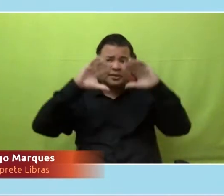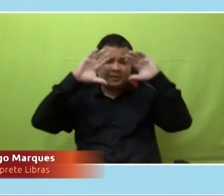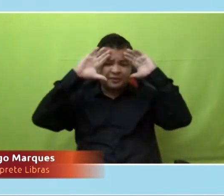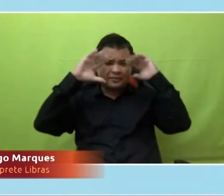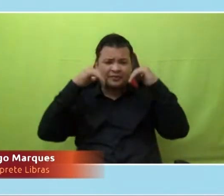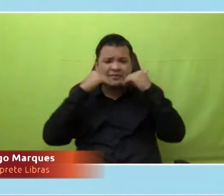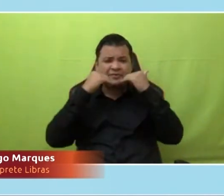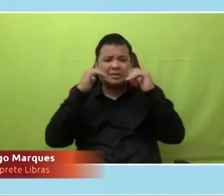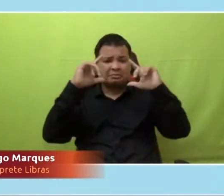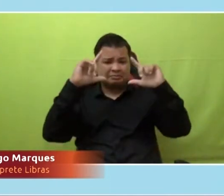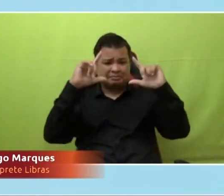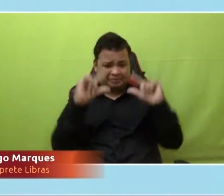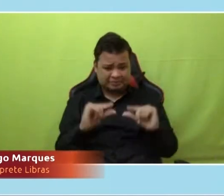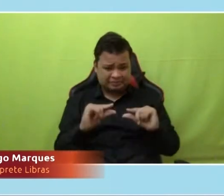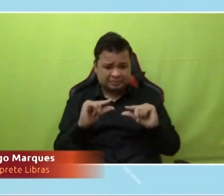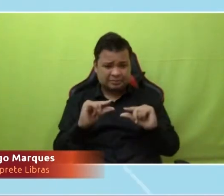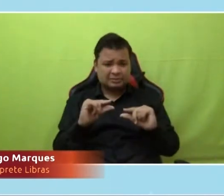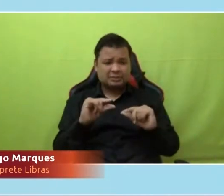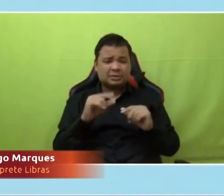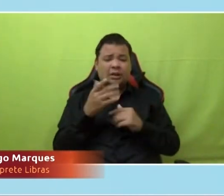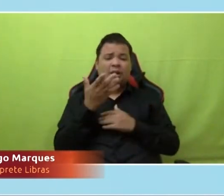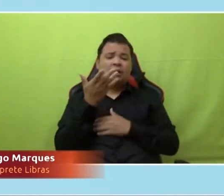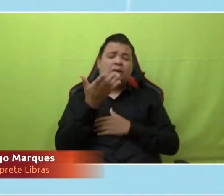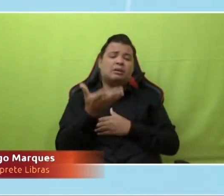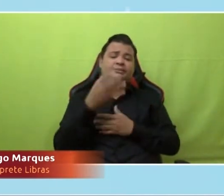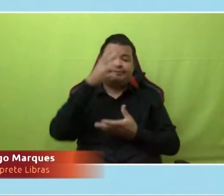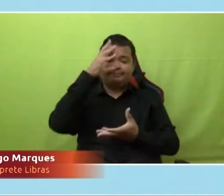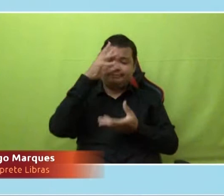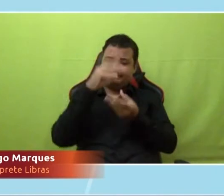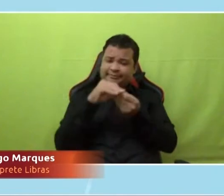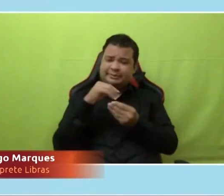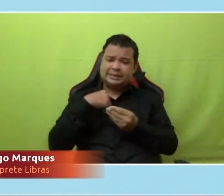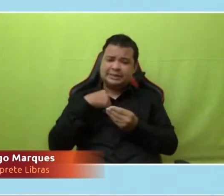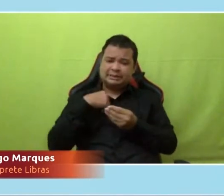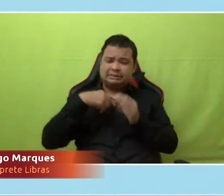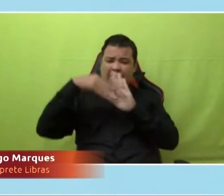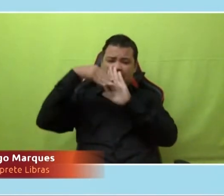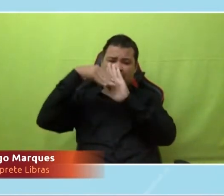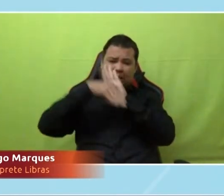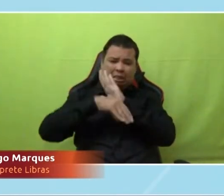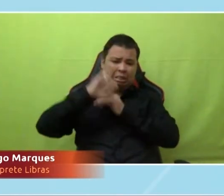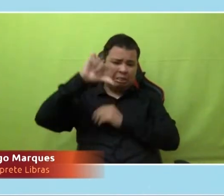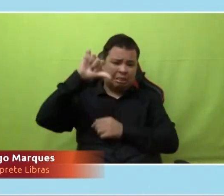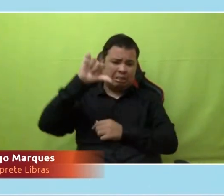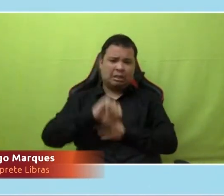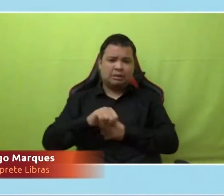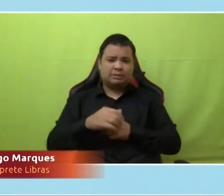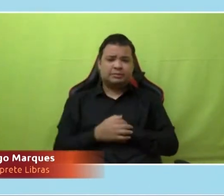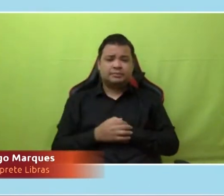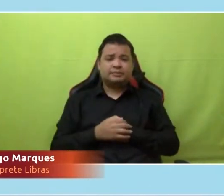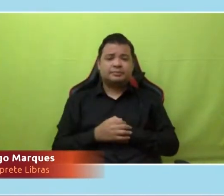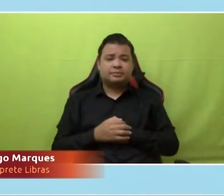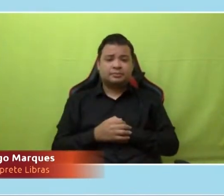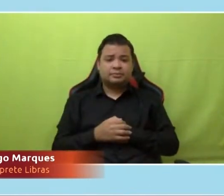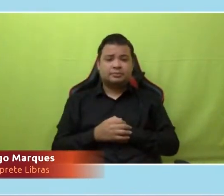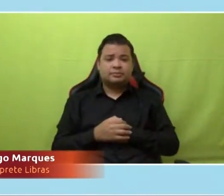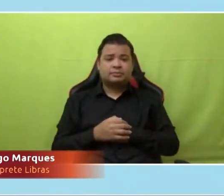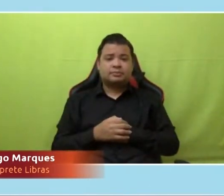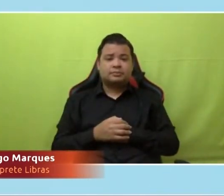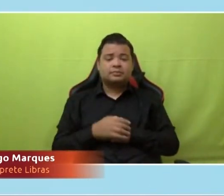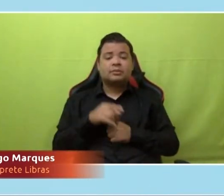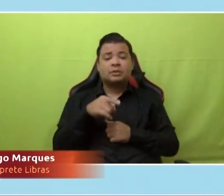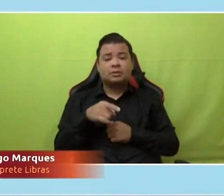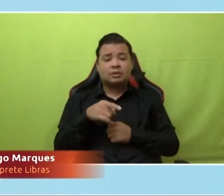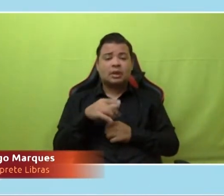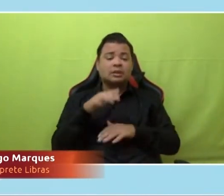de repente, é que é o momento mais crítico. O quarto, o quinto, o sexto dia depois que você começou com seus